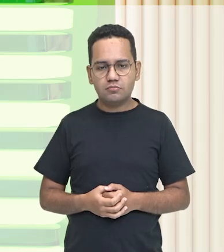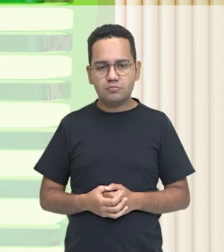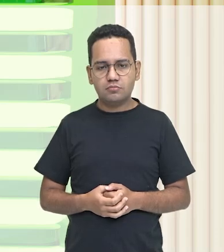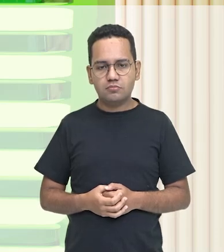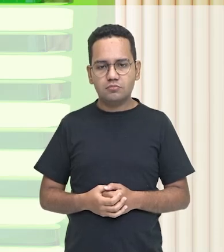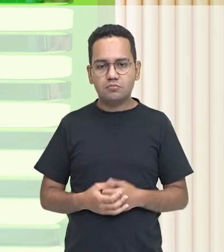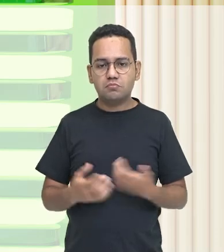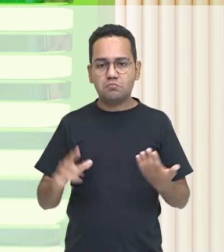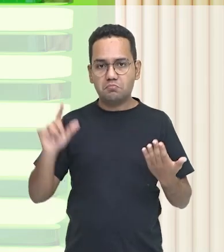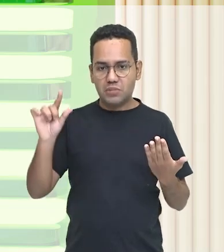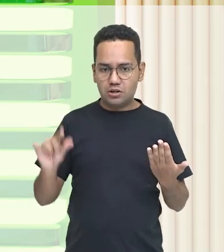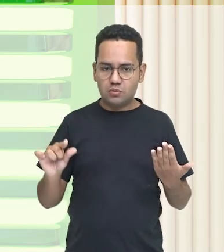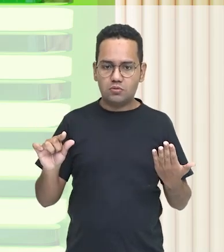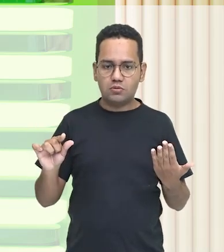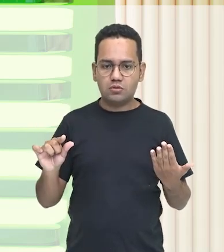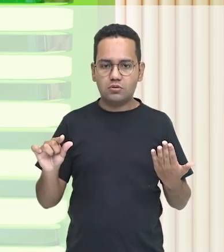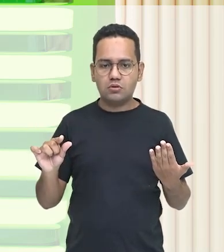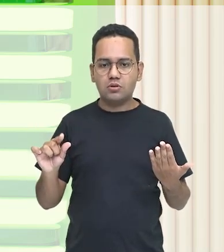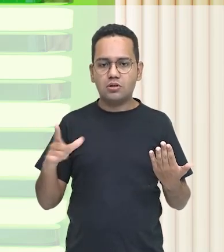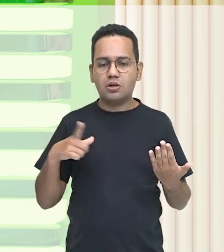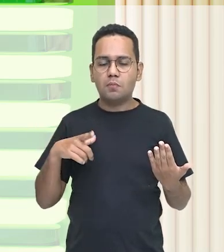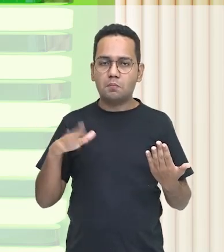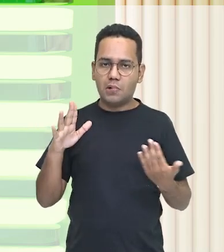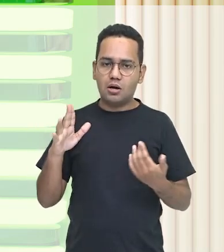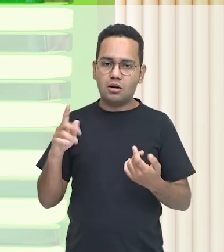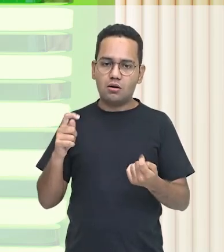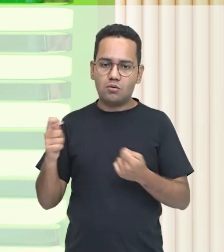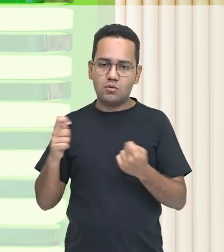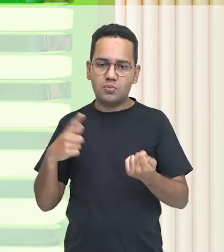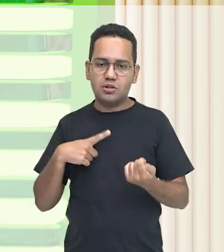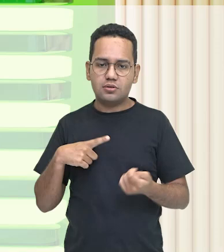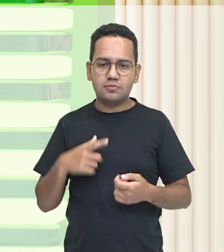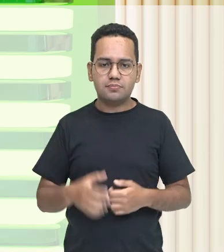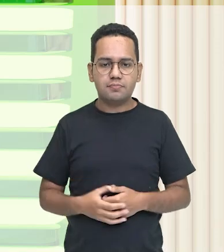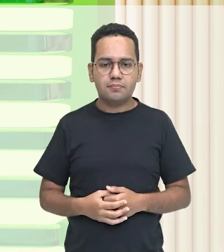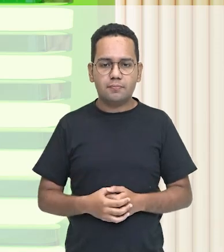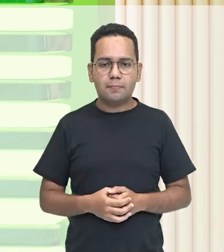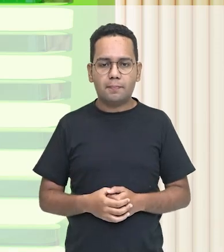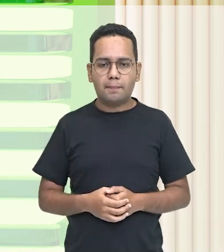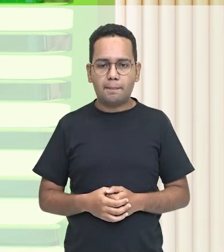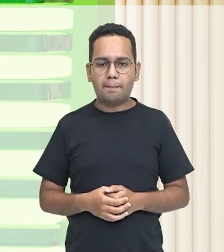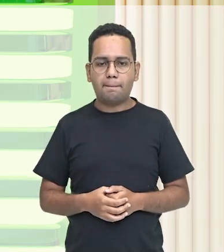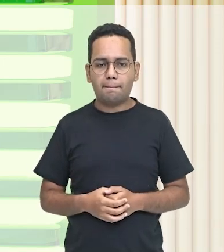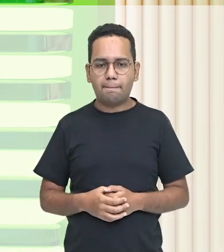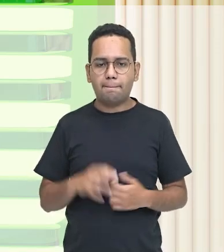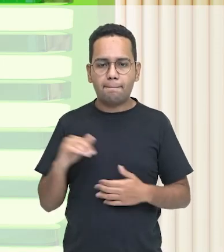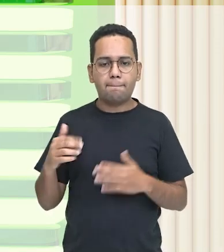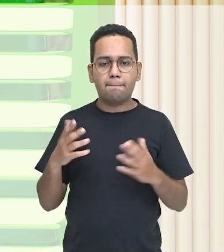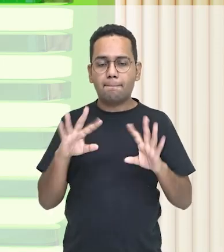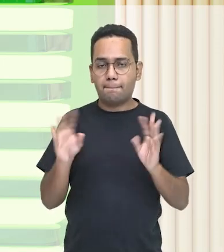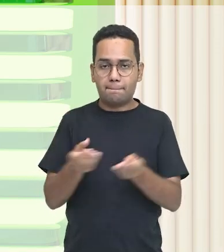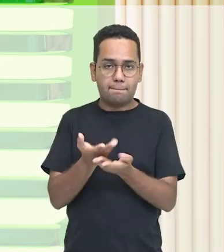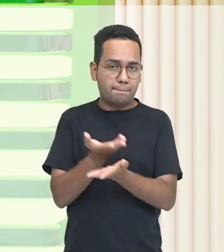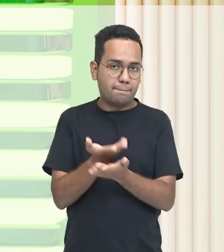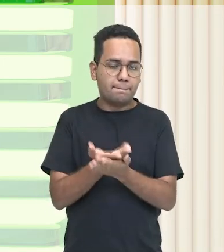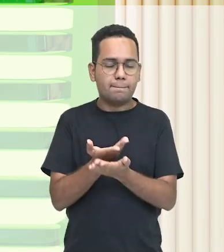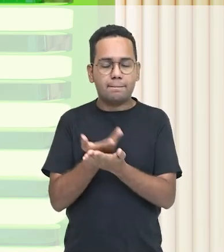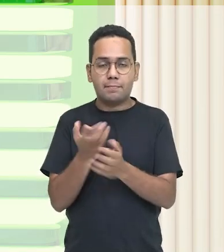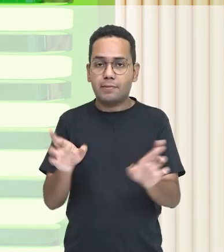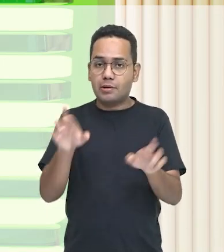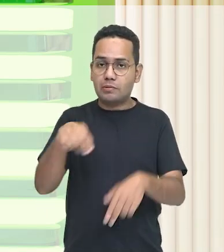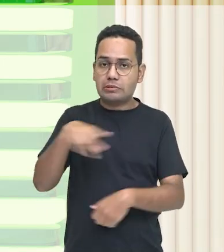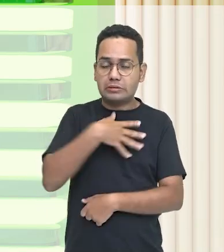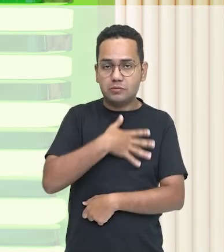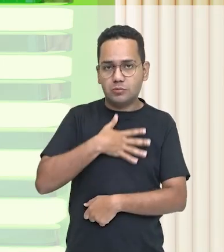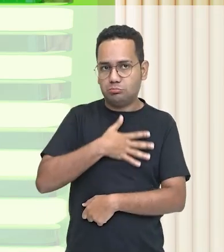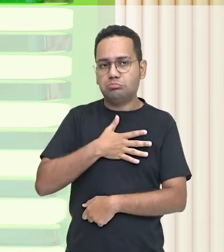menos potente, mais economia você vai ter. É isso, pessoal. Eu espero que vocês tenham gostado, entendido aí